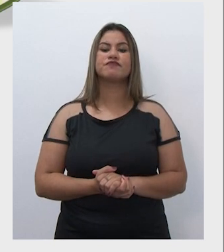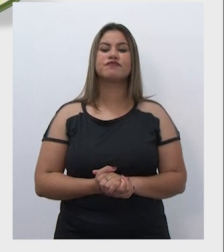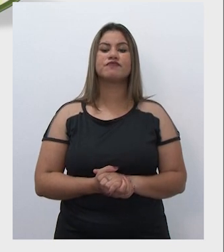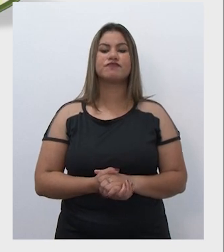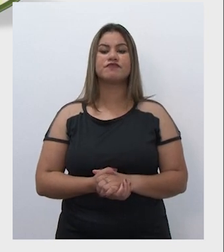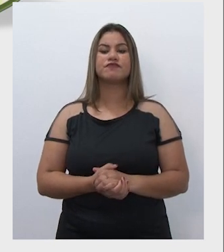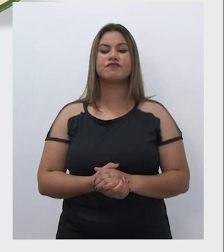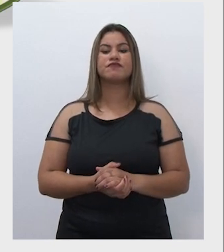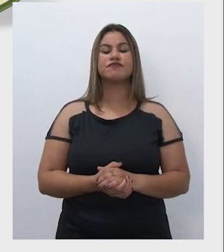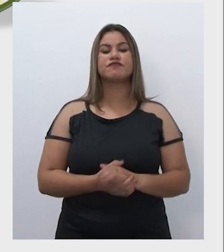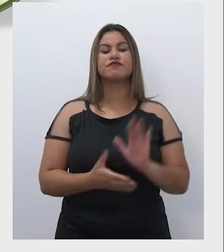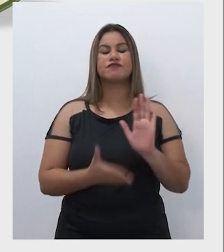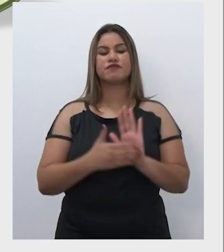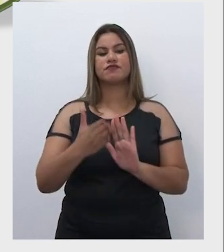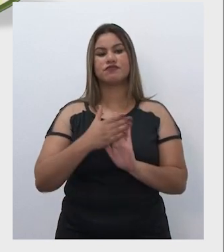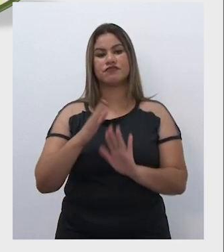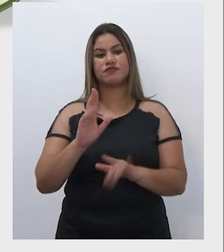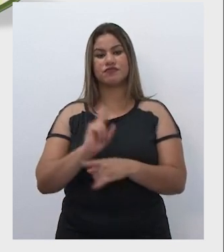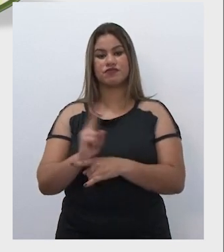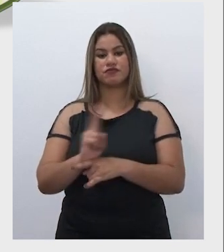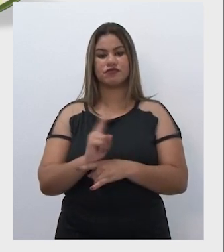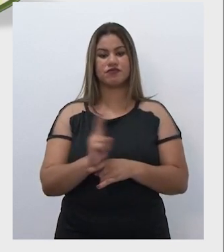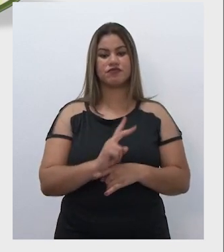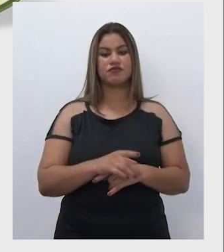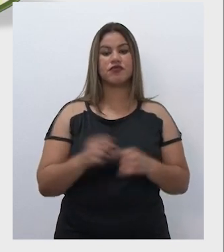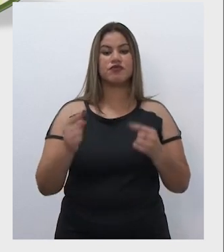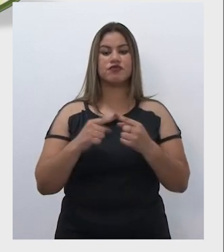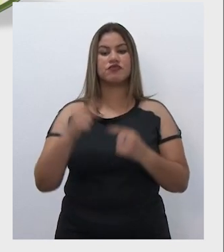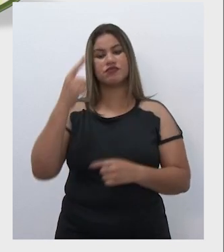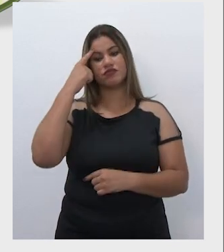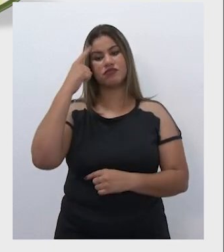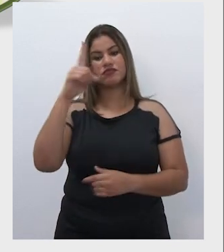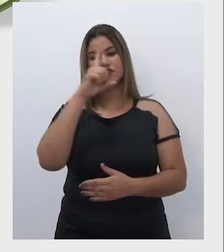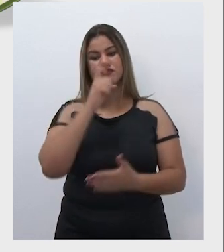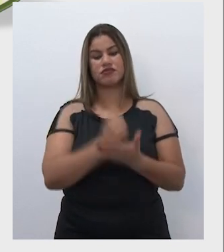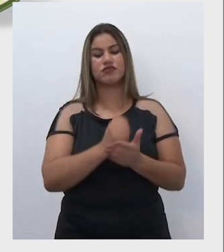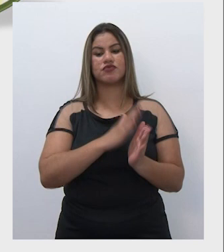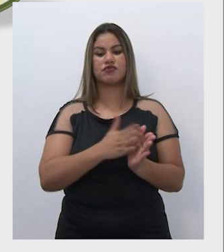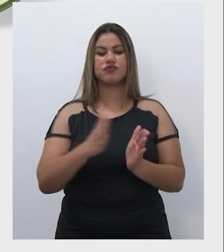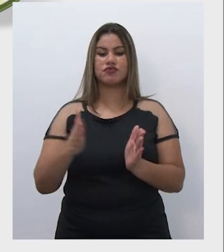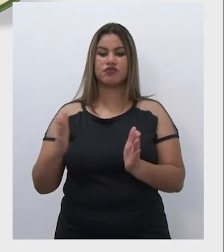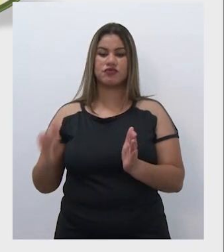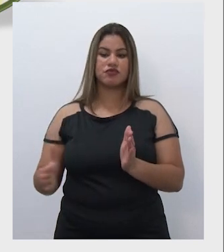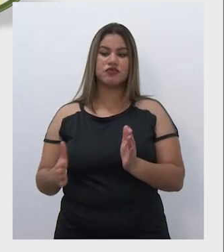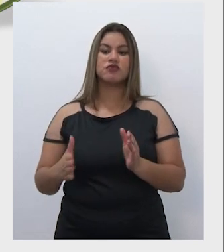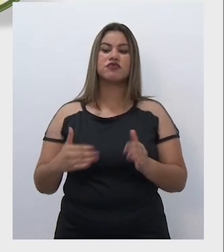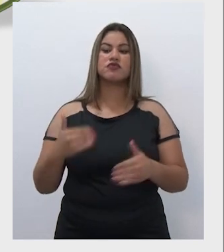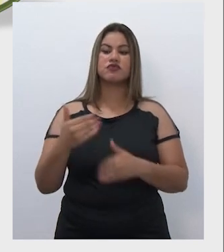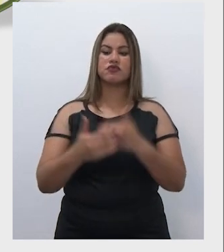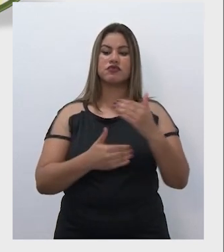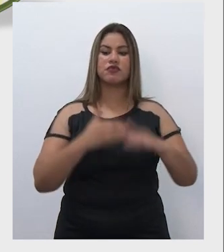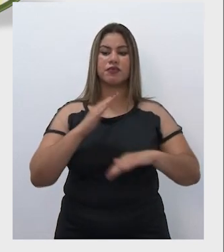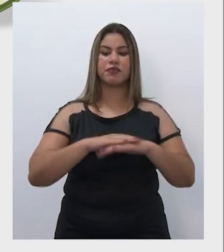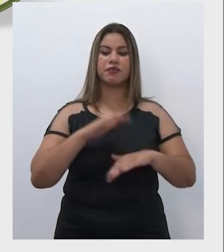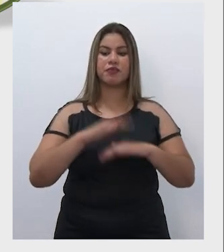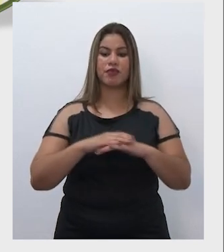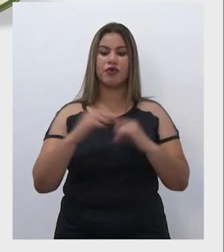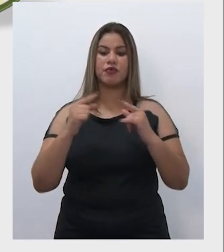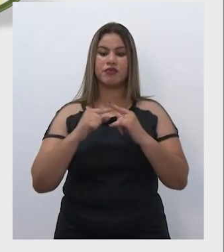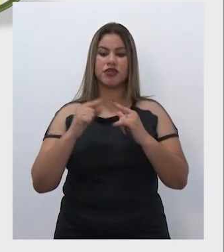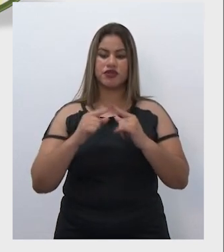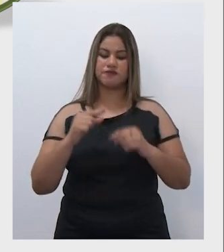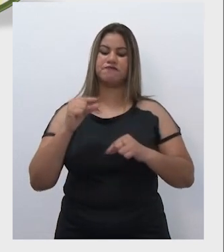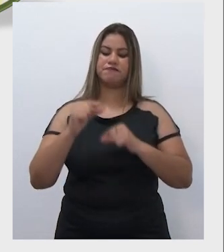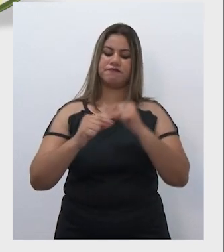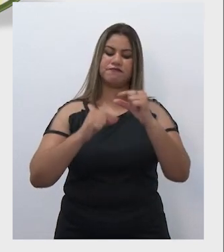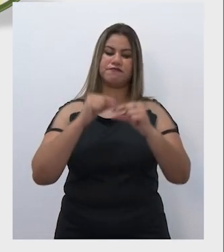o planejamento e o monitoramento sistemáticos. Pensar, definir, se organizar e realizar as